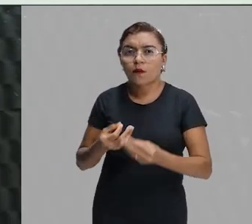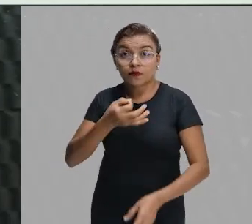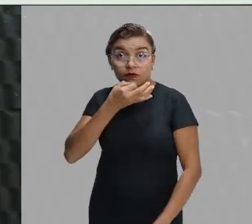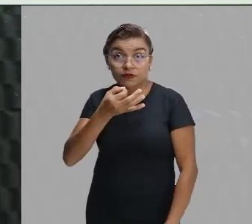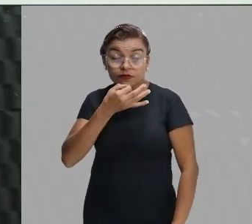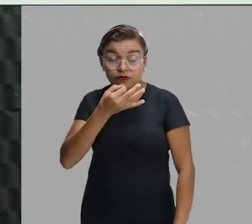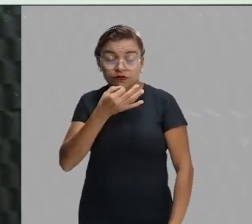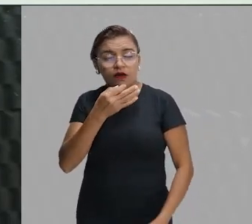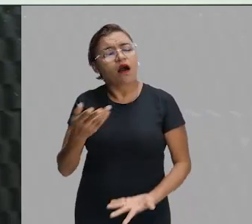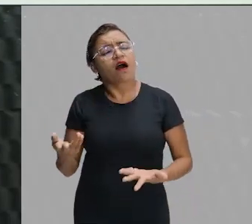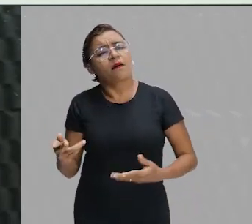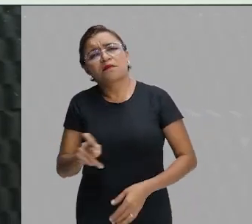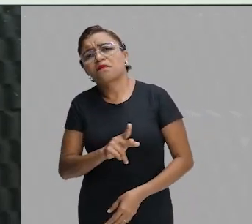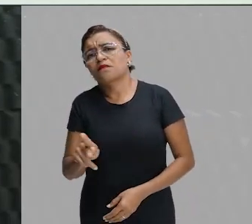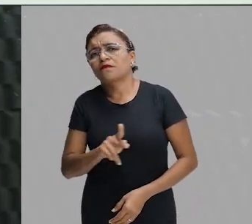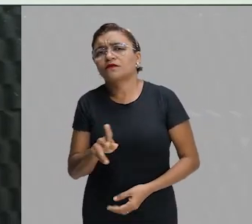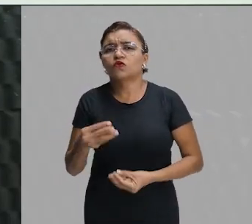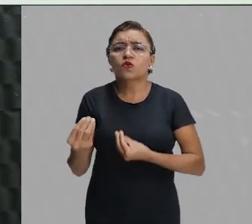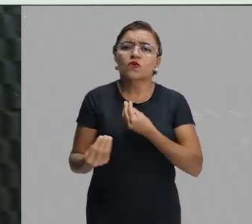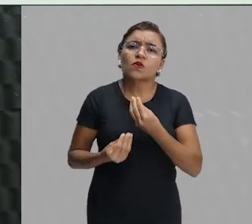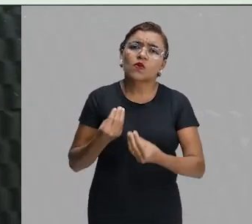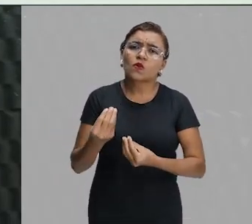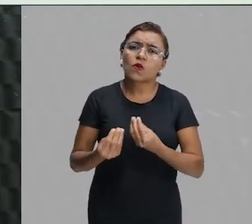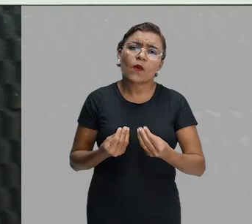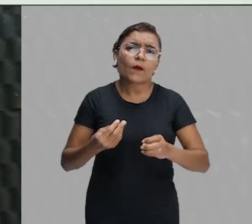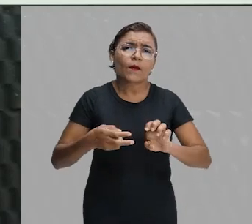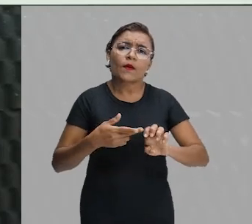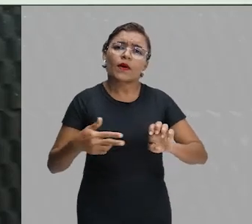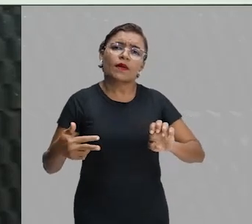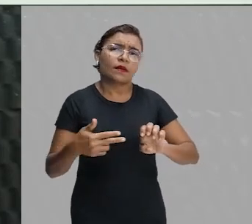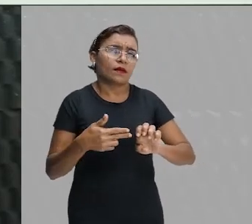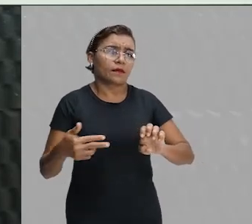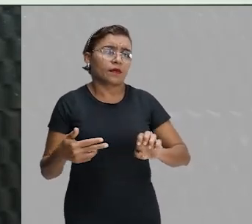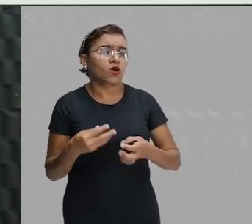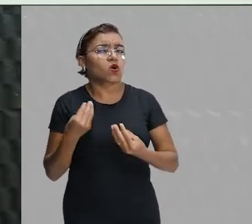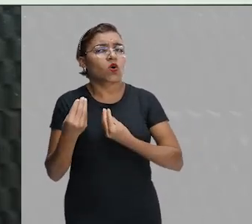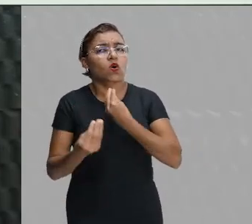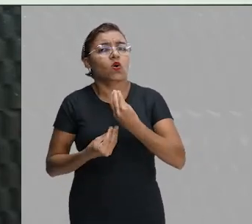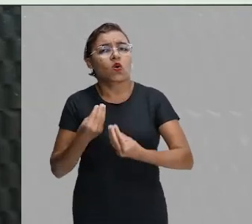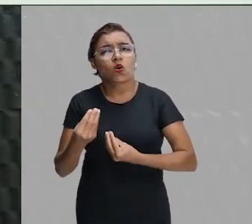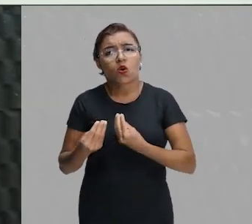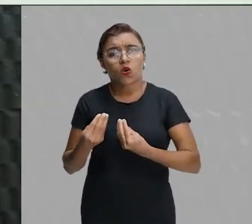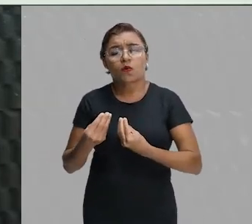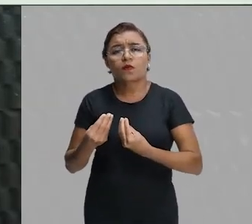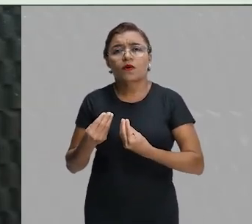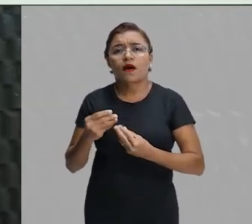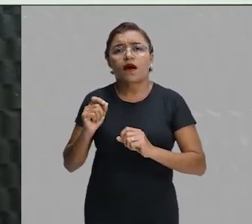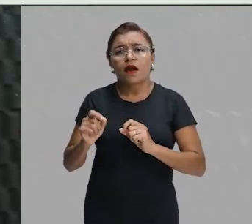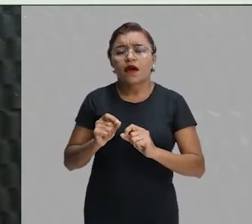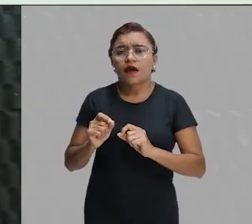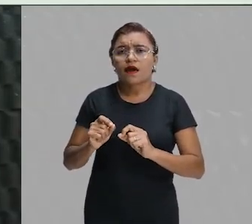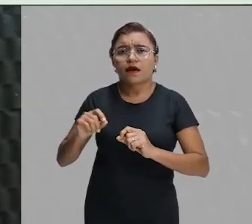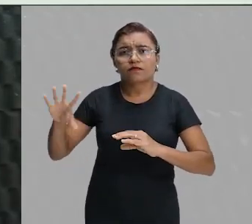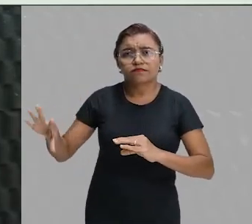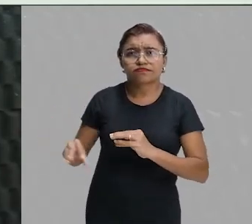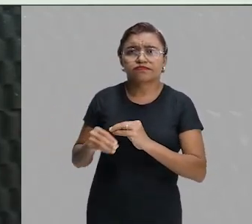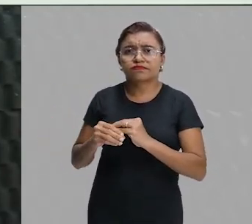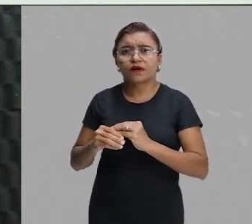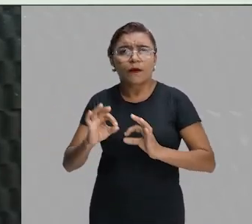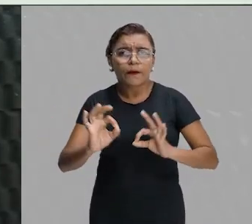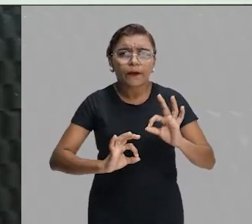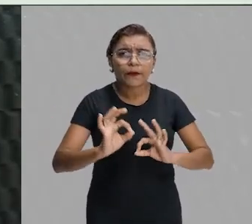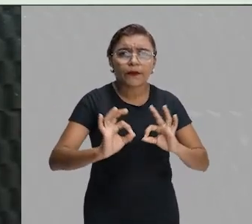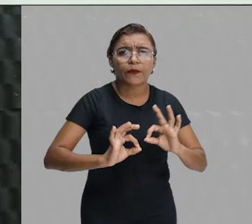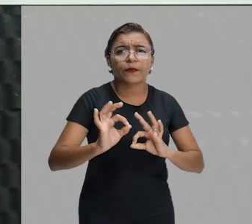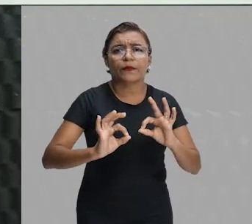argumentos. Professor, como é que eu posso, quais são os elementos, né? O que eu posso construir, como eu posso elaborar, quais